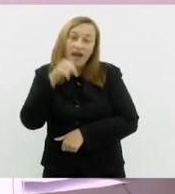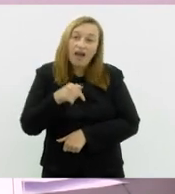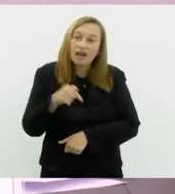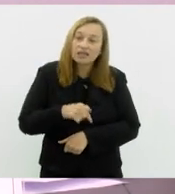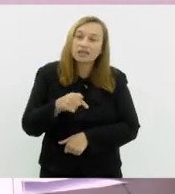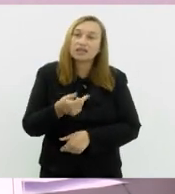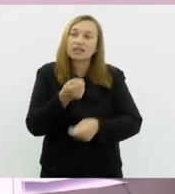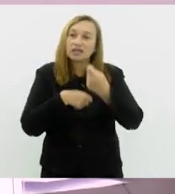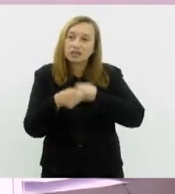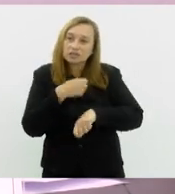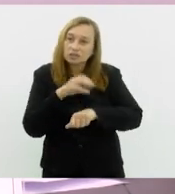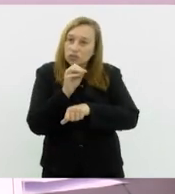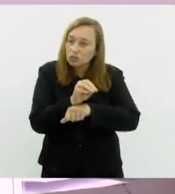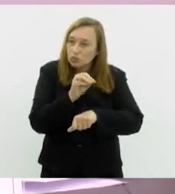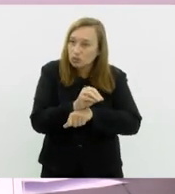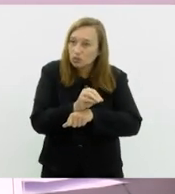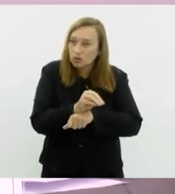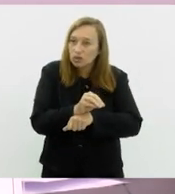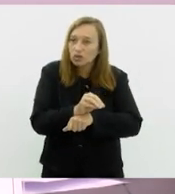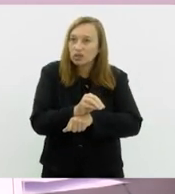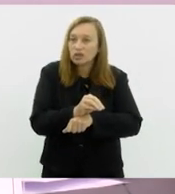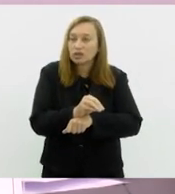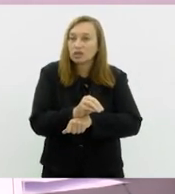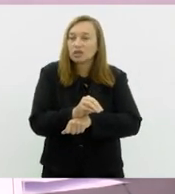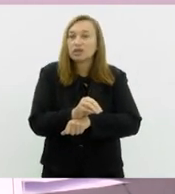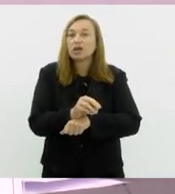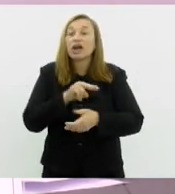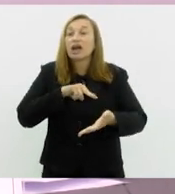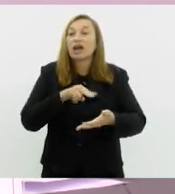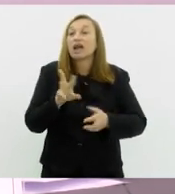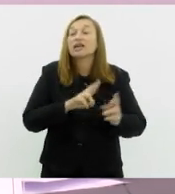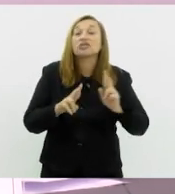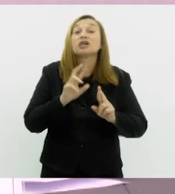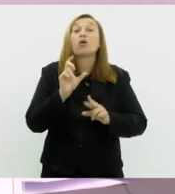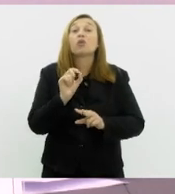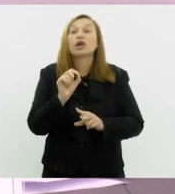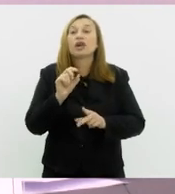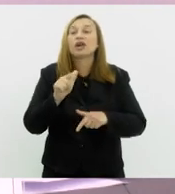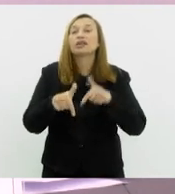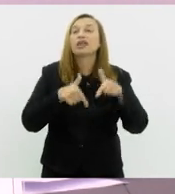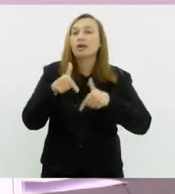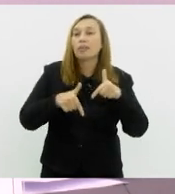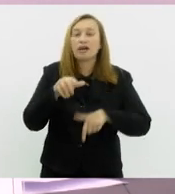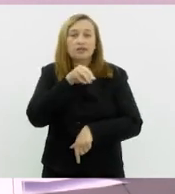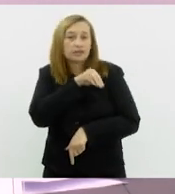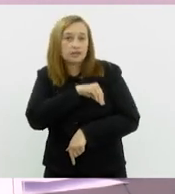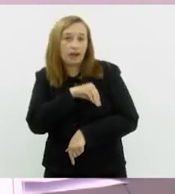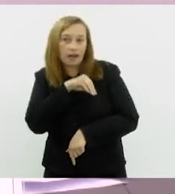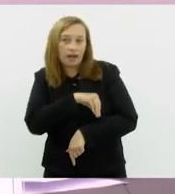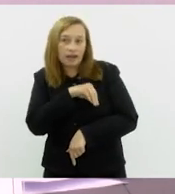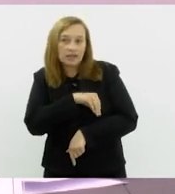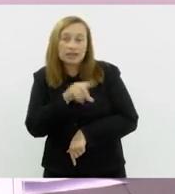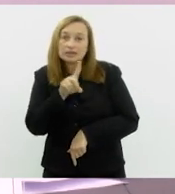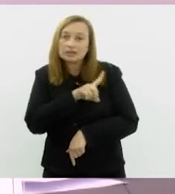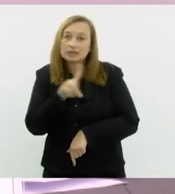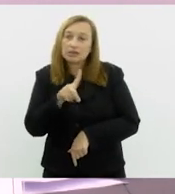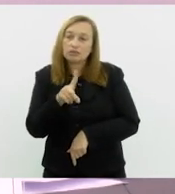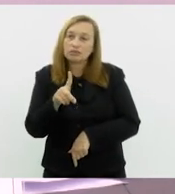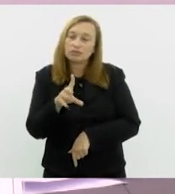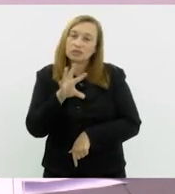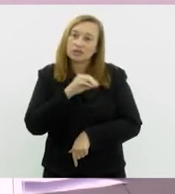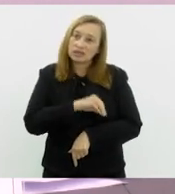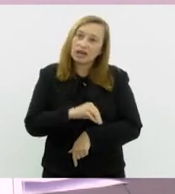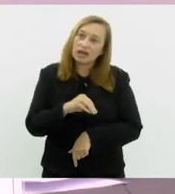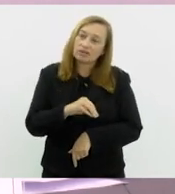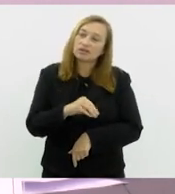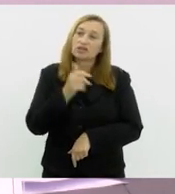a economia do cuidado diz respeito a trabalho, diz respeito à renda, diz respeito à não remuneração